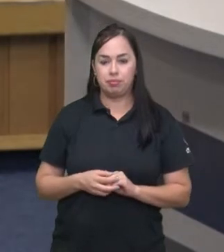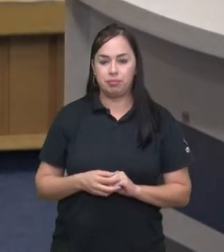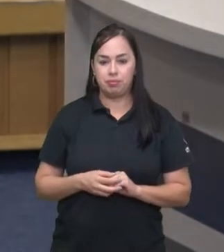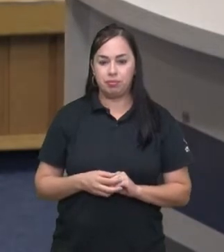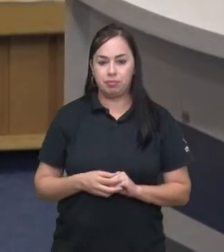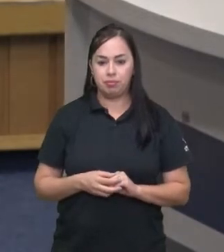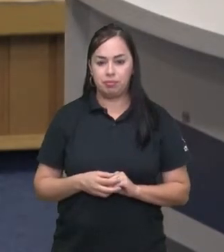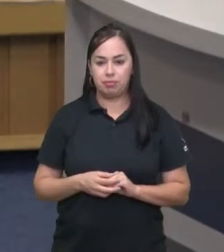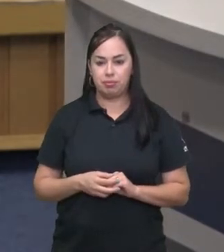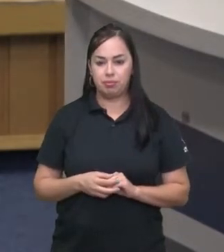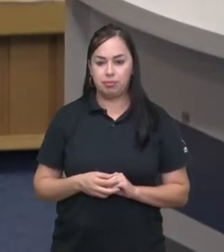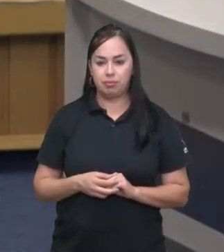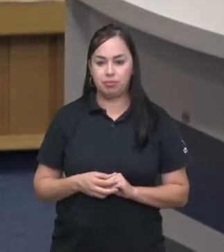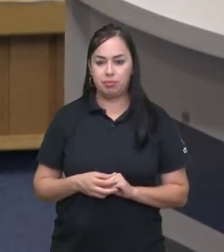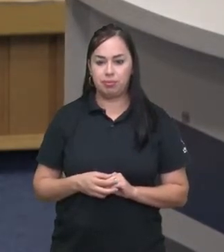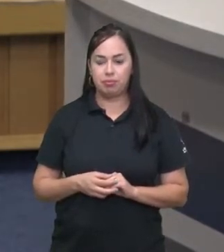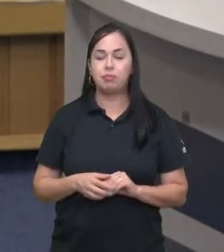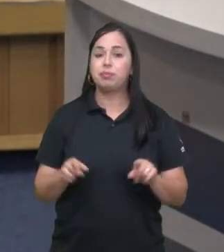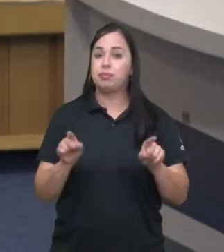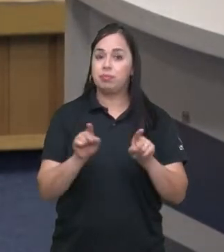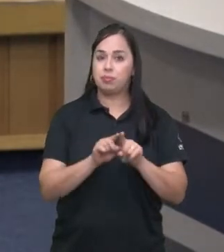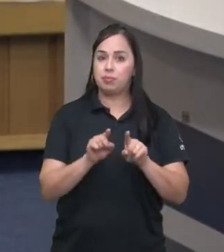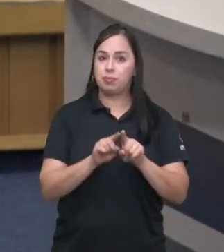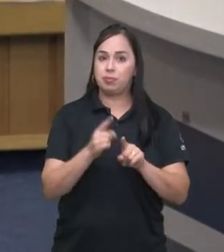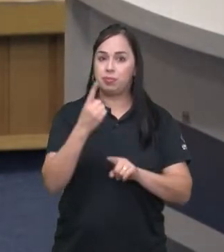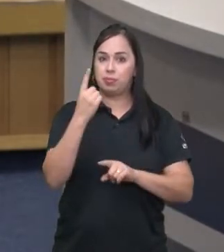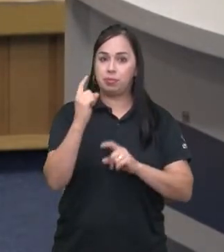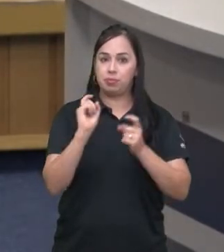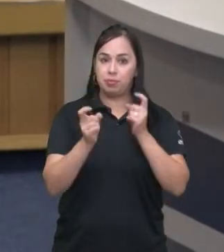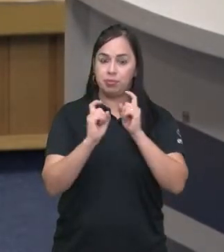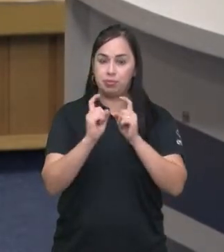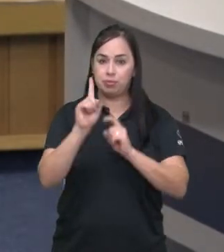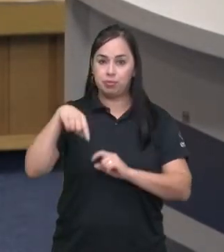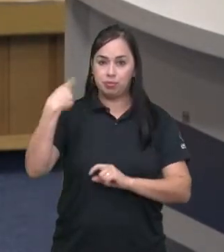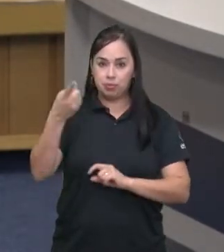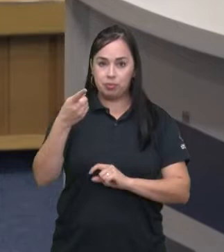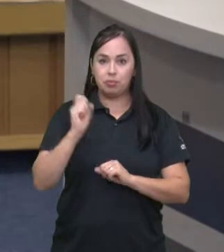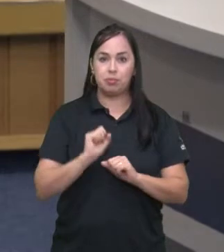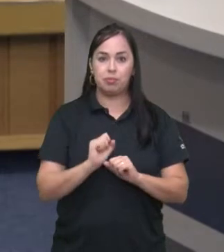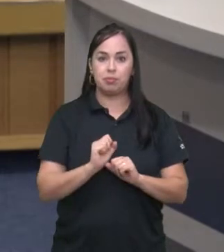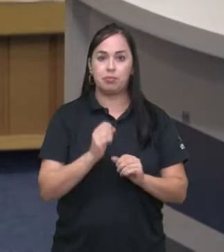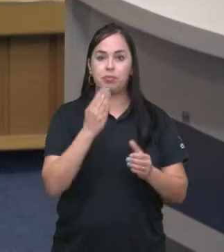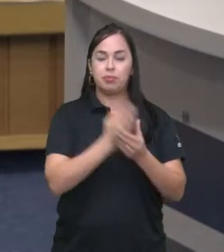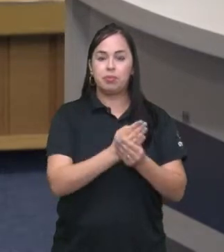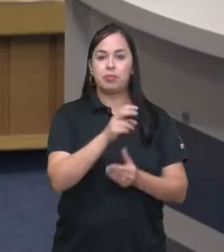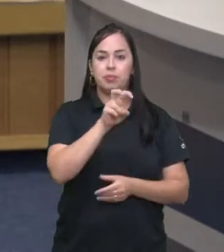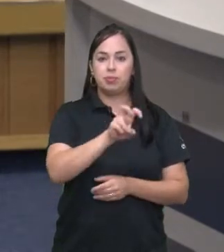3/2022. Também por uma sessão ainda, senhor presidente, o processo número